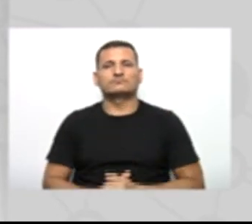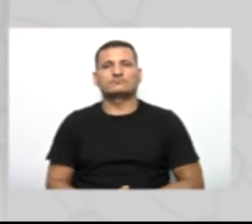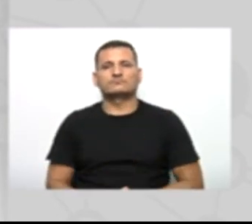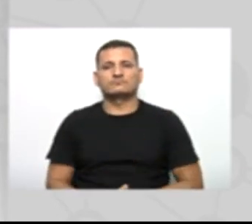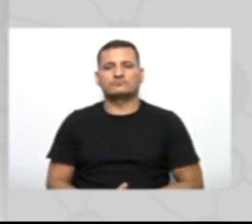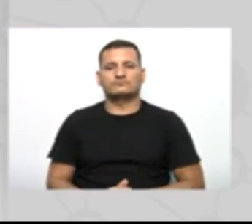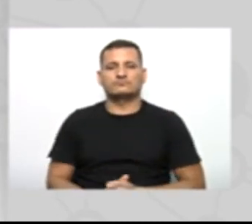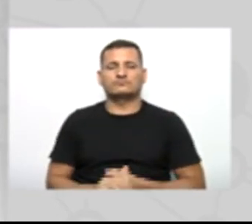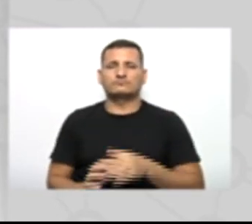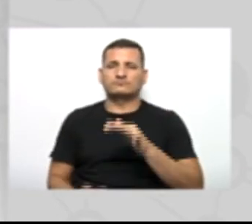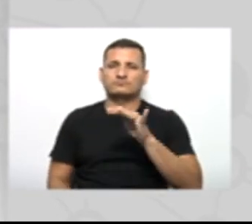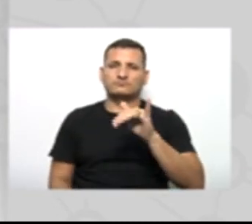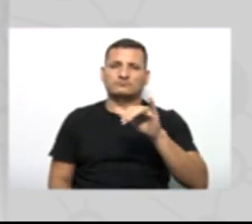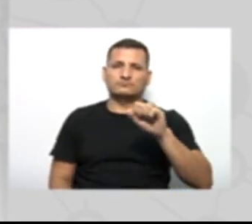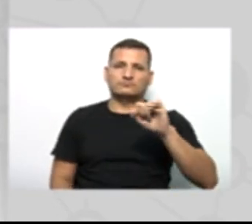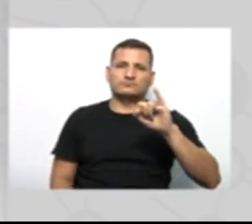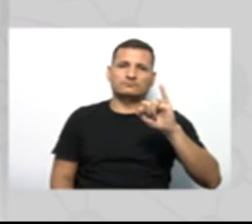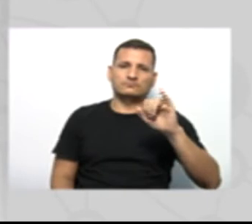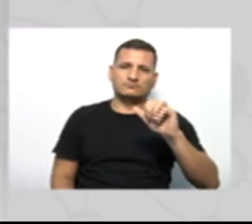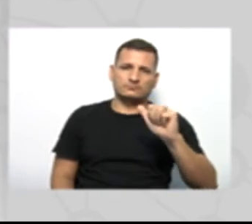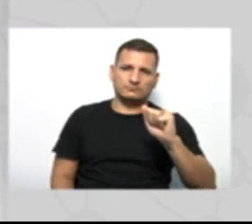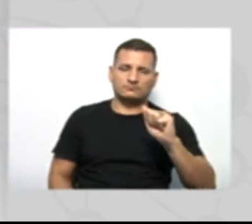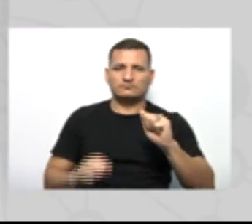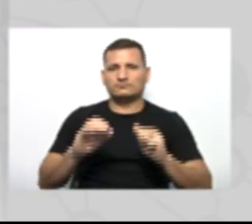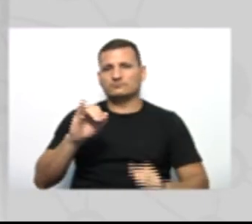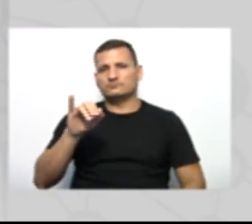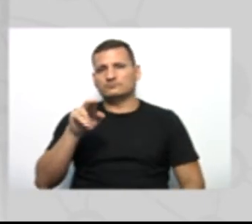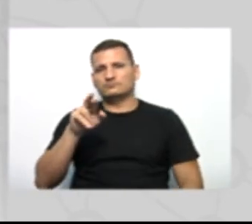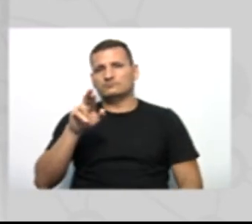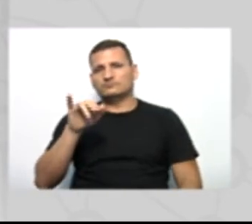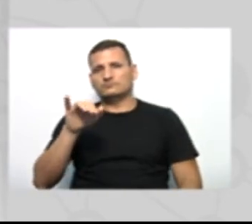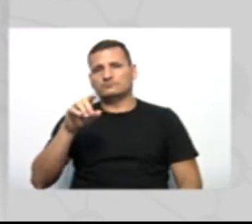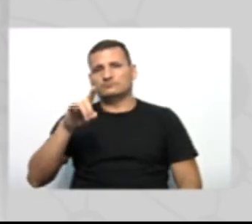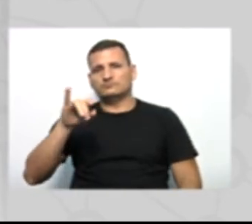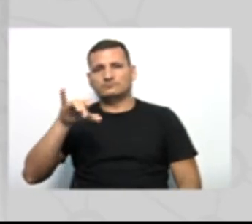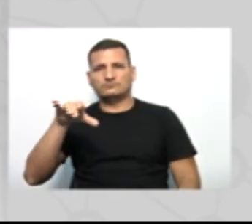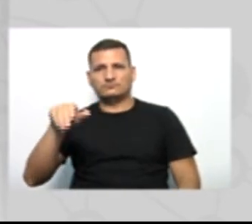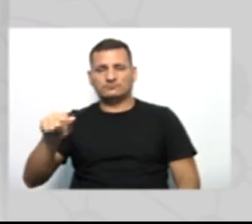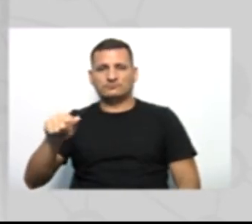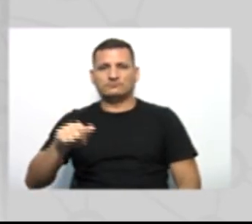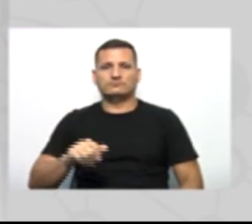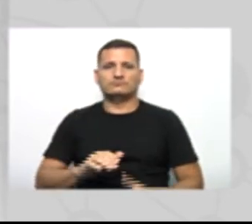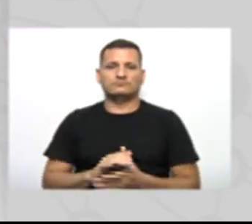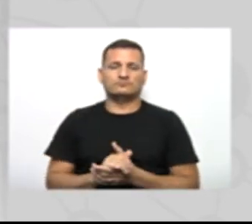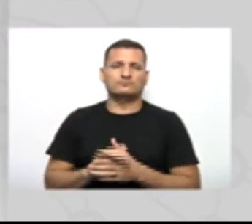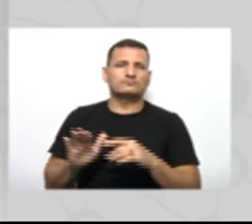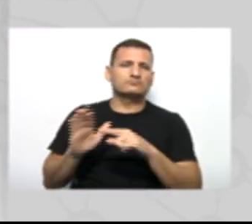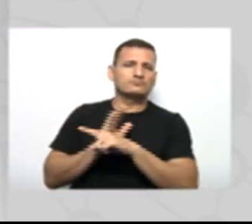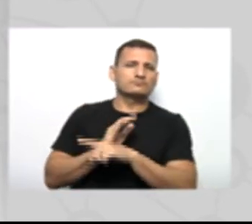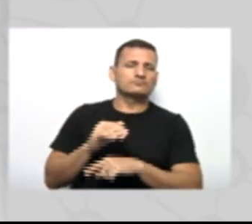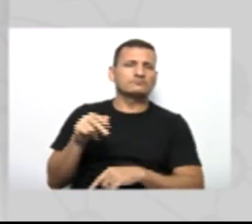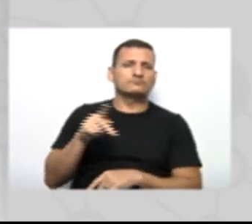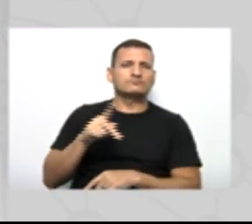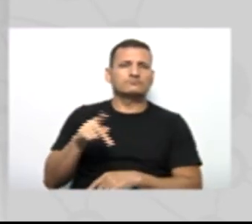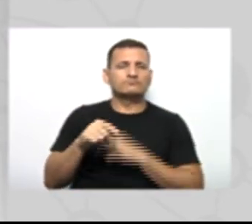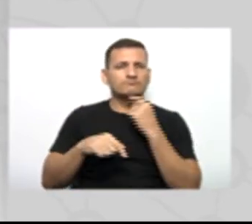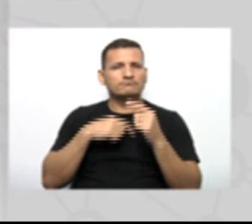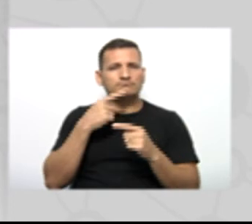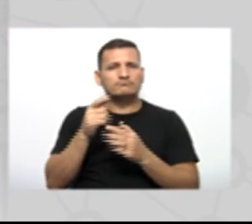seja pessoa física, seja pessoa jurídica. Beleza? Professor Luiz, não apareceu nenhuma dúvida